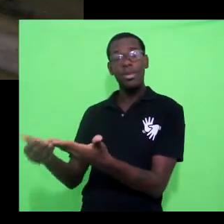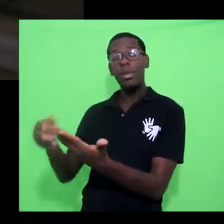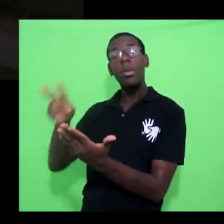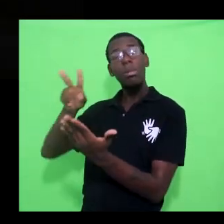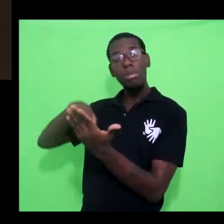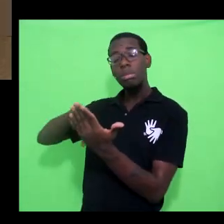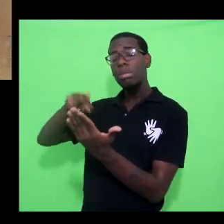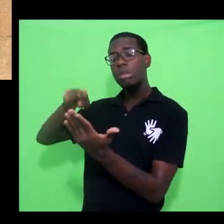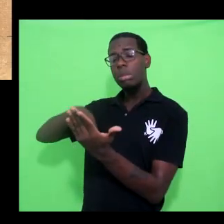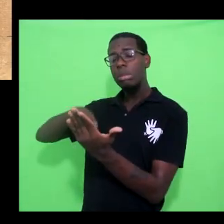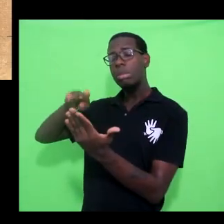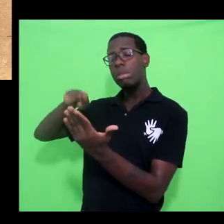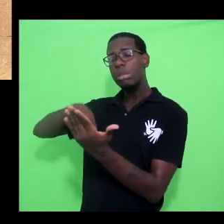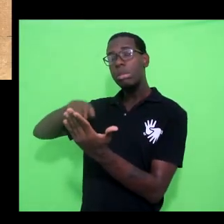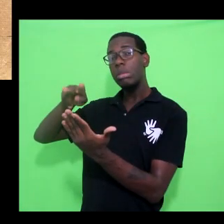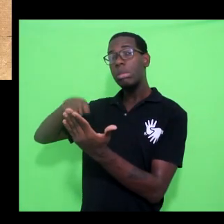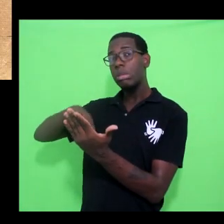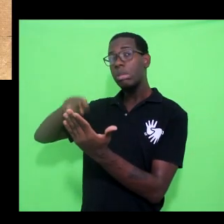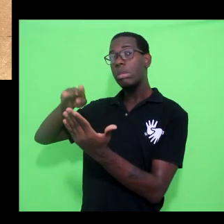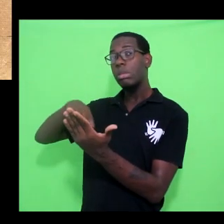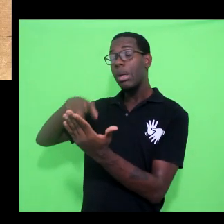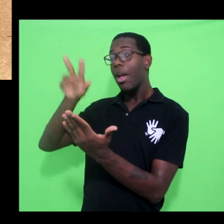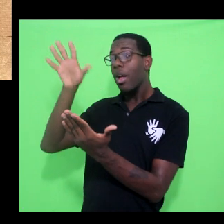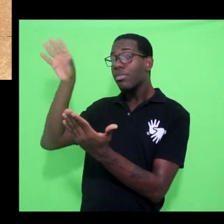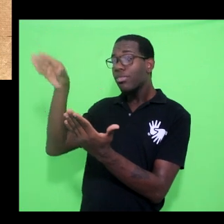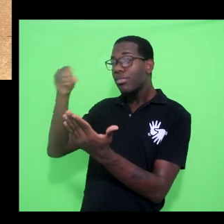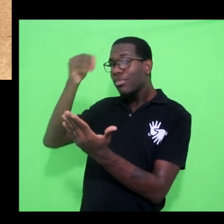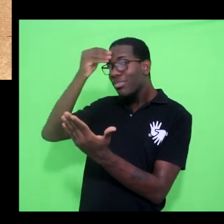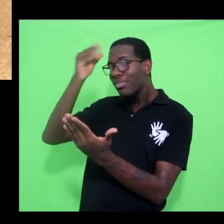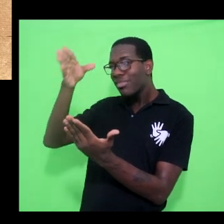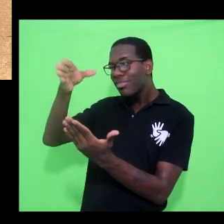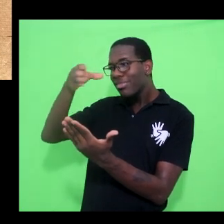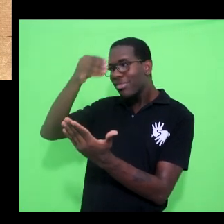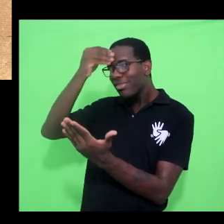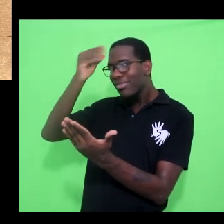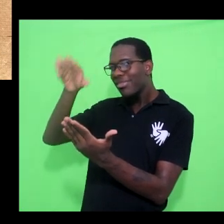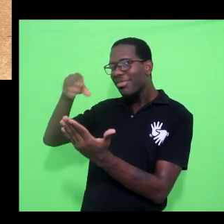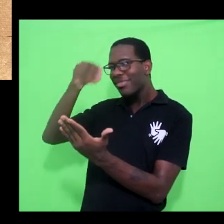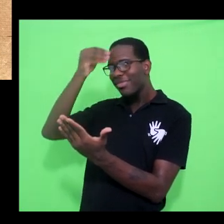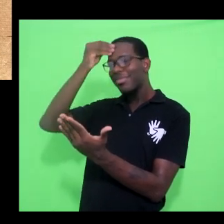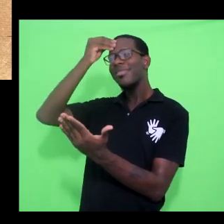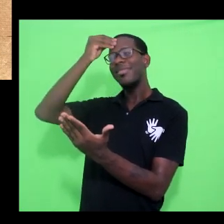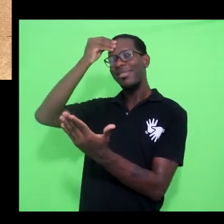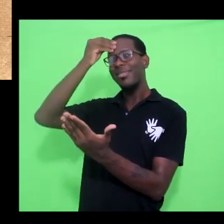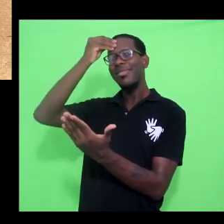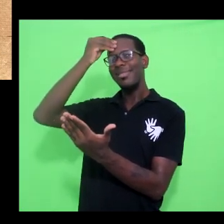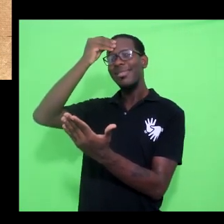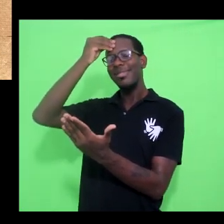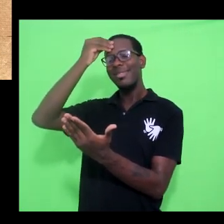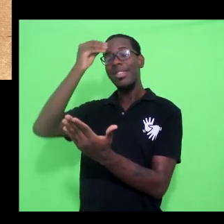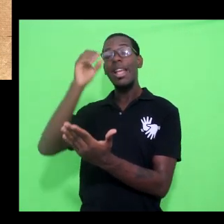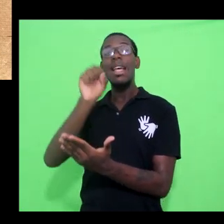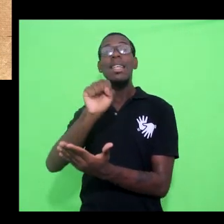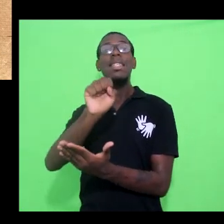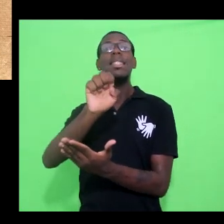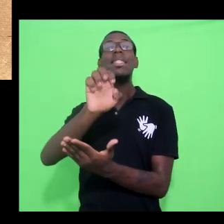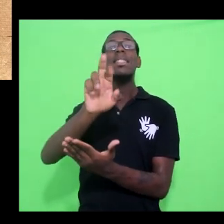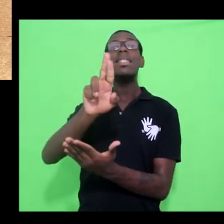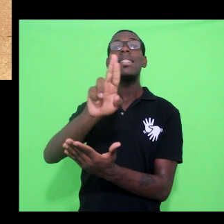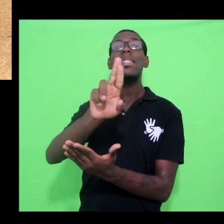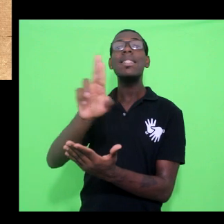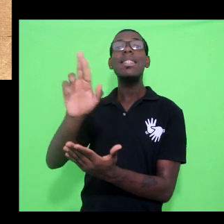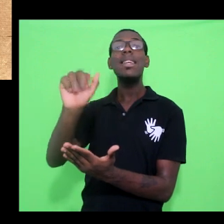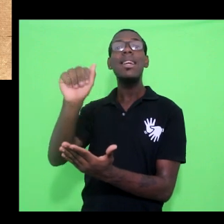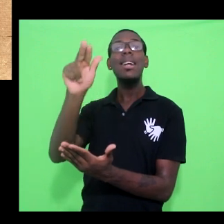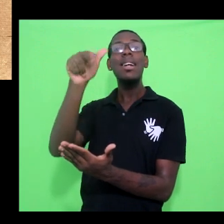você, né, acende a brasa da memória... O professor que eu não lembrava do Colégio Leopoldo é o Serrano. Serrano. Né?